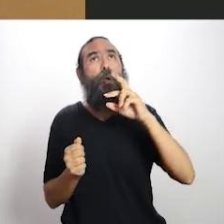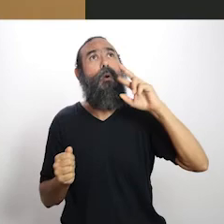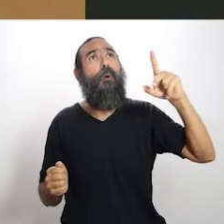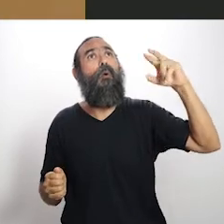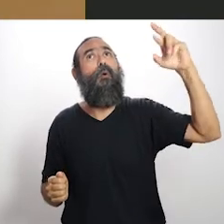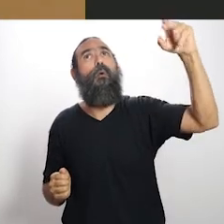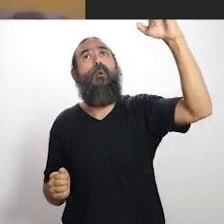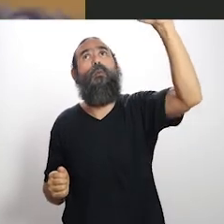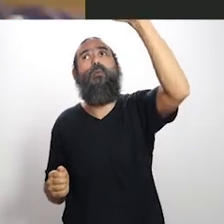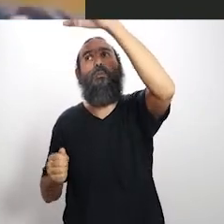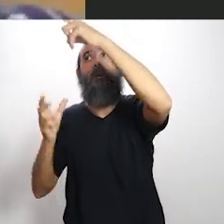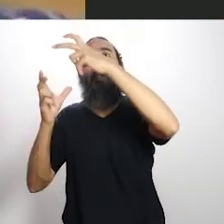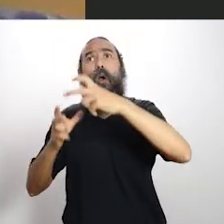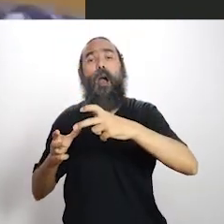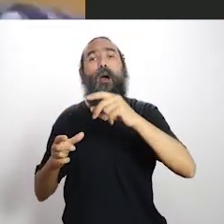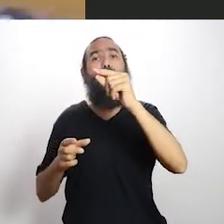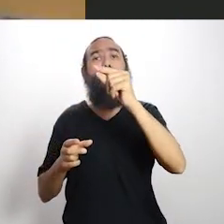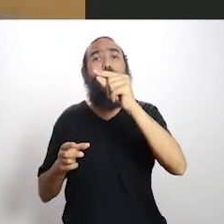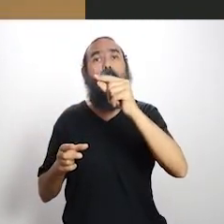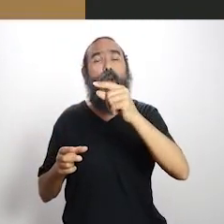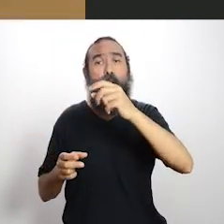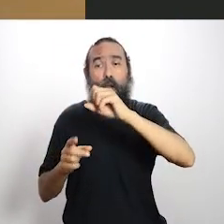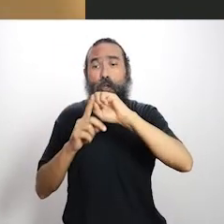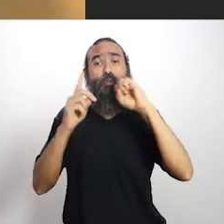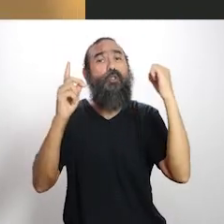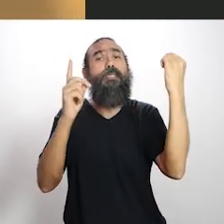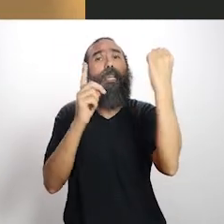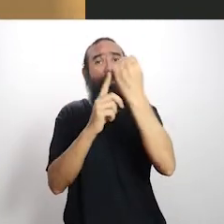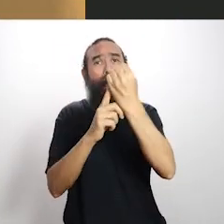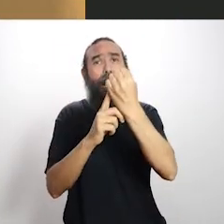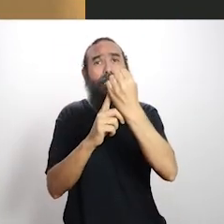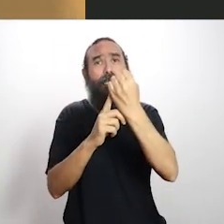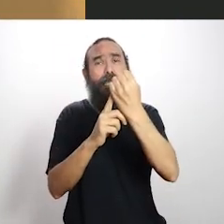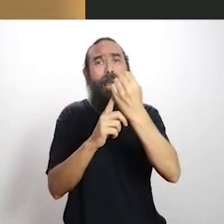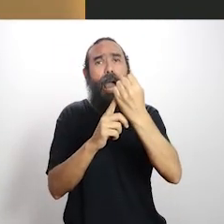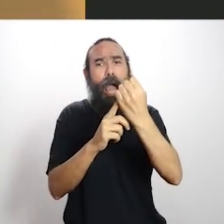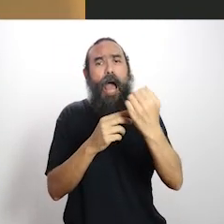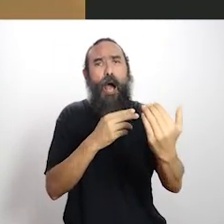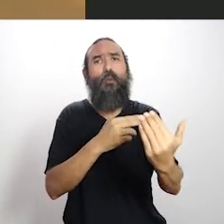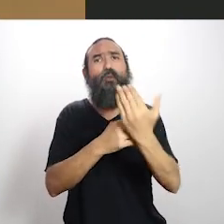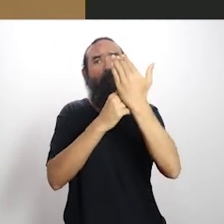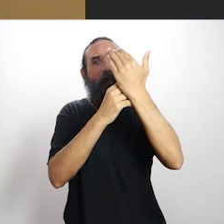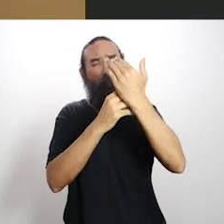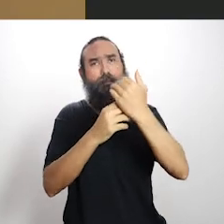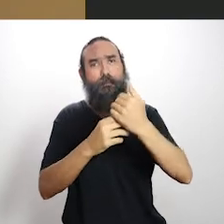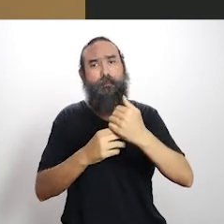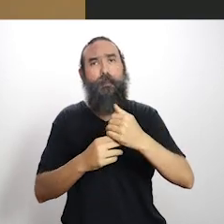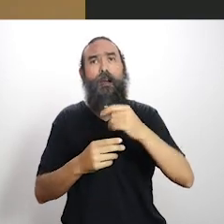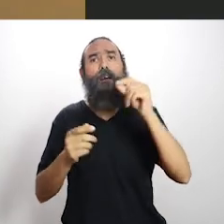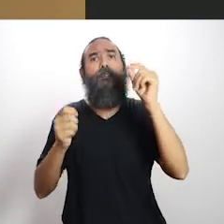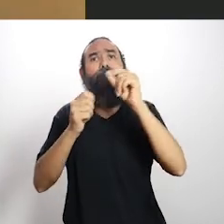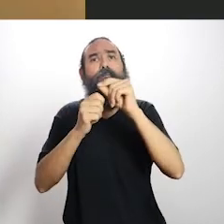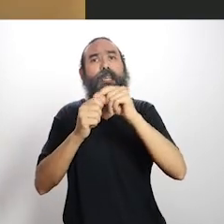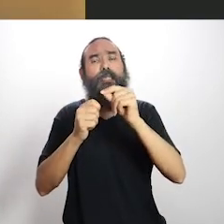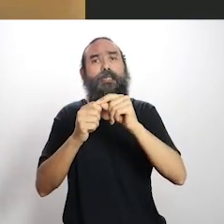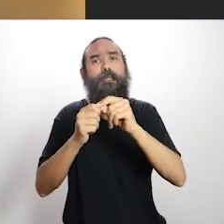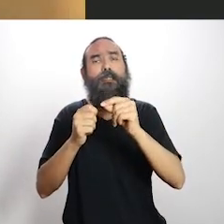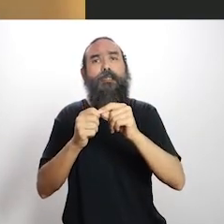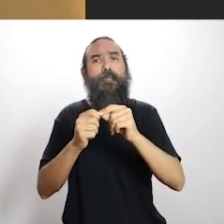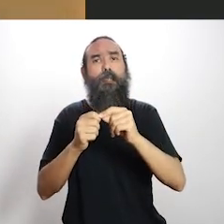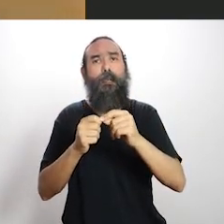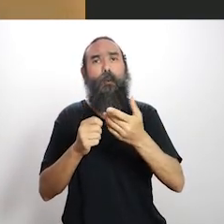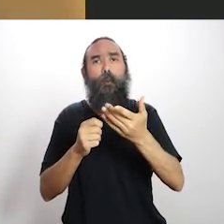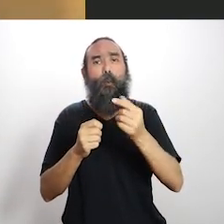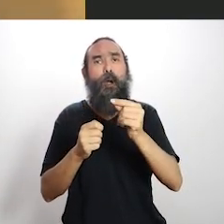acompanhamento então aí vem a criatividade local mas vocês já têm uma tradição de